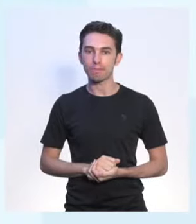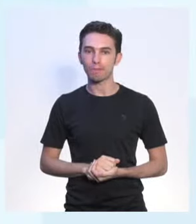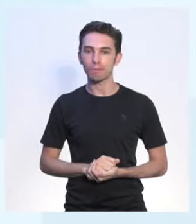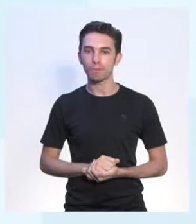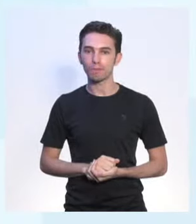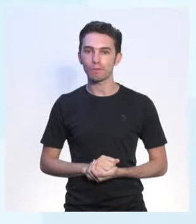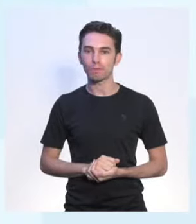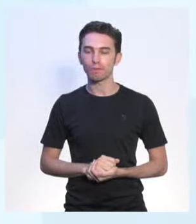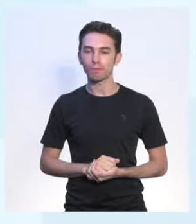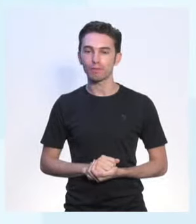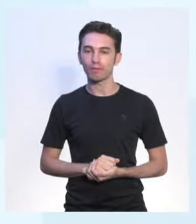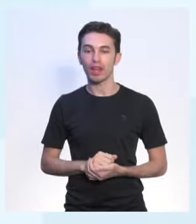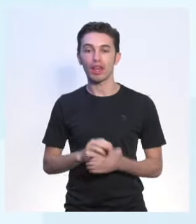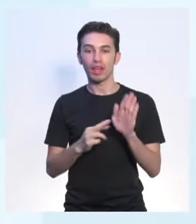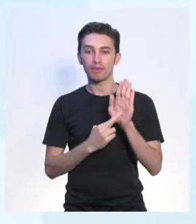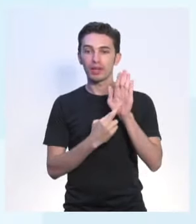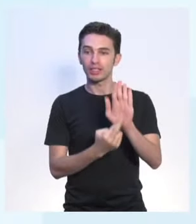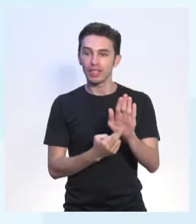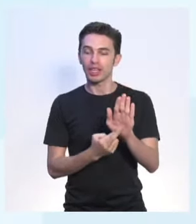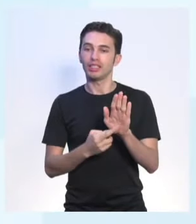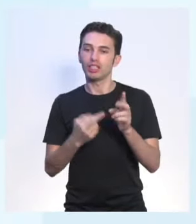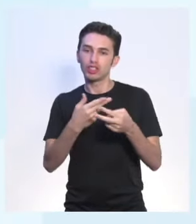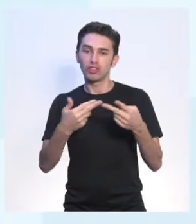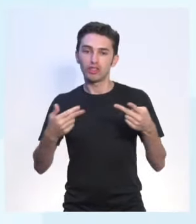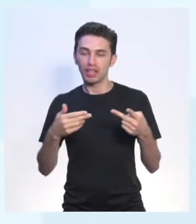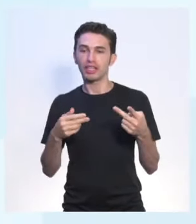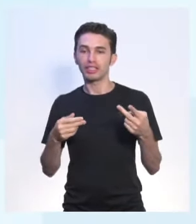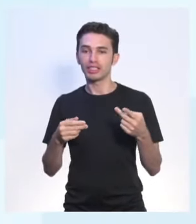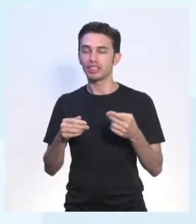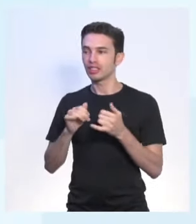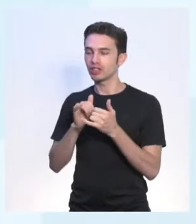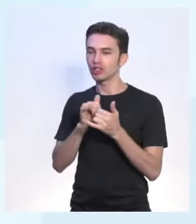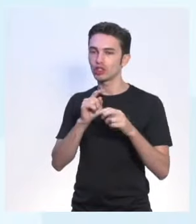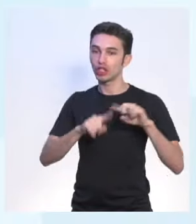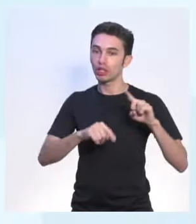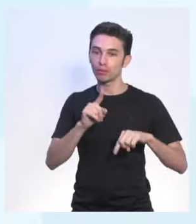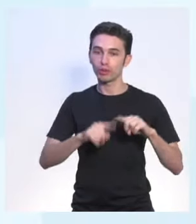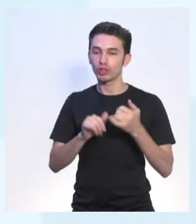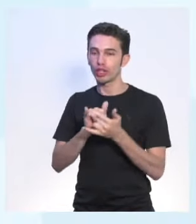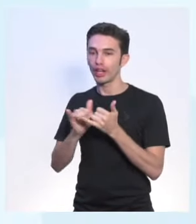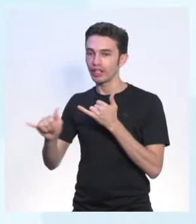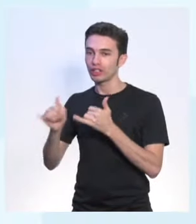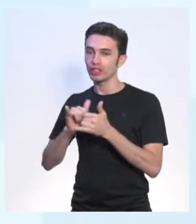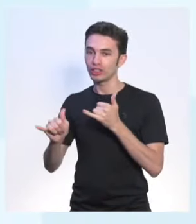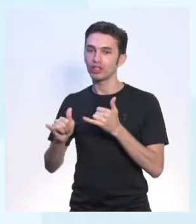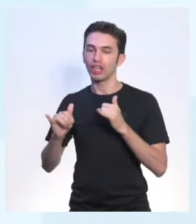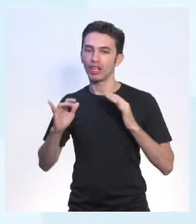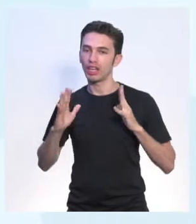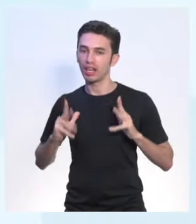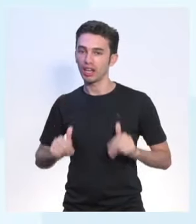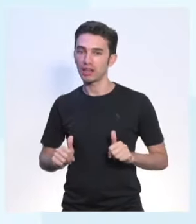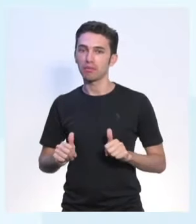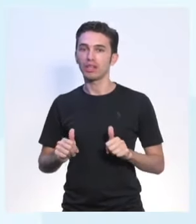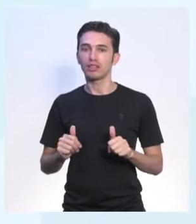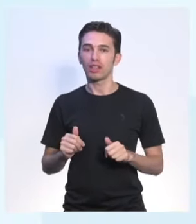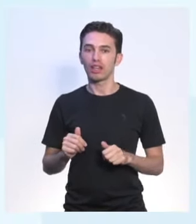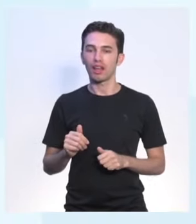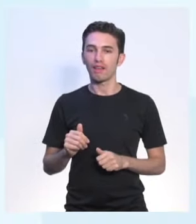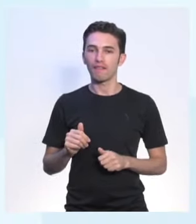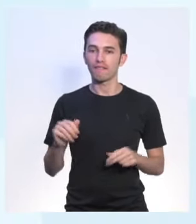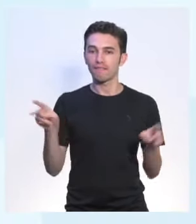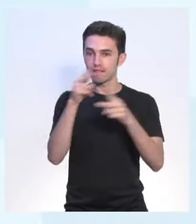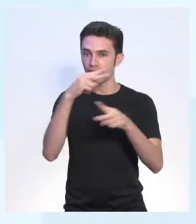energy. Representa diferentes tipos de energia renovável. Wind. É, vento. Solar.